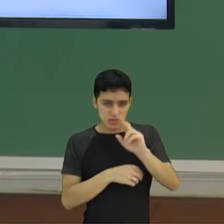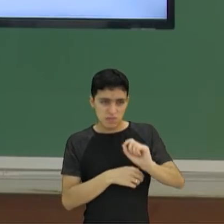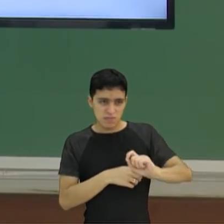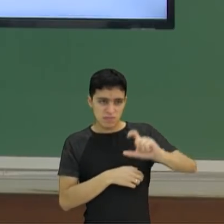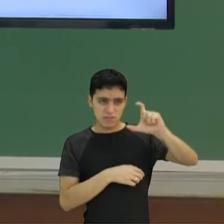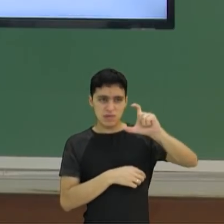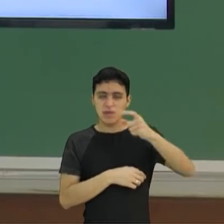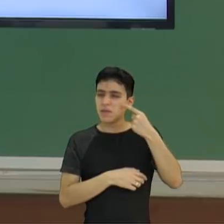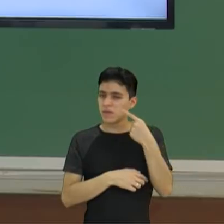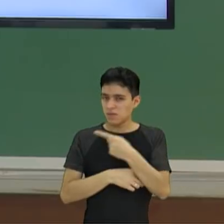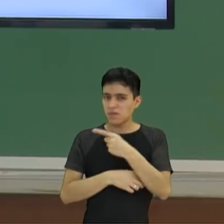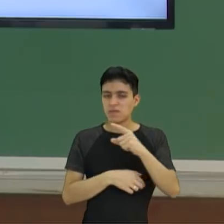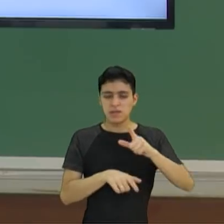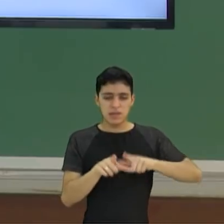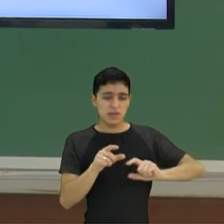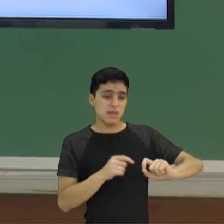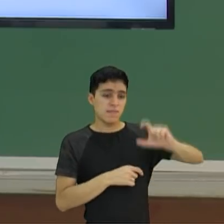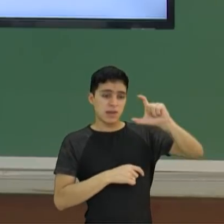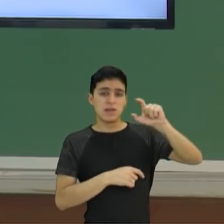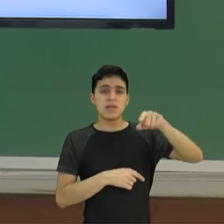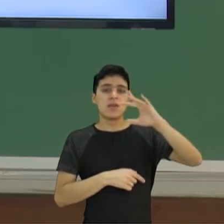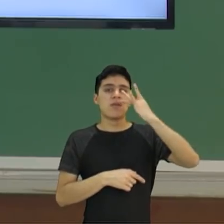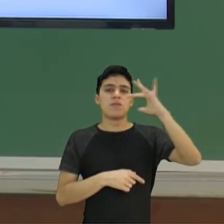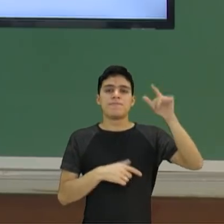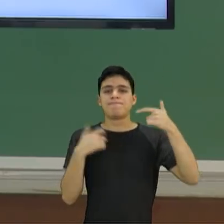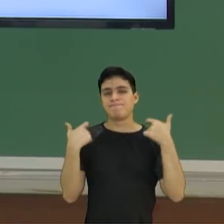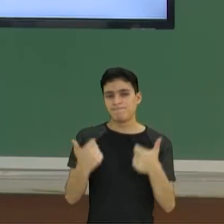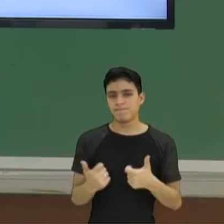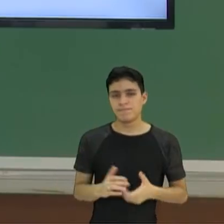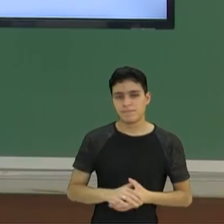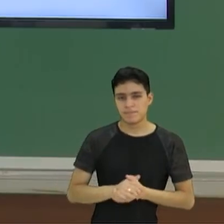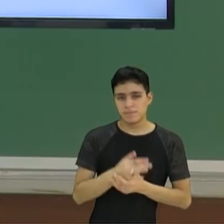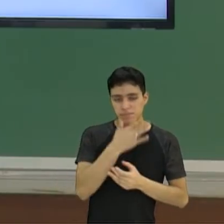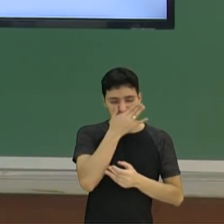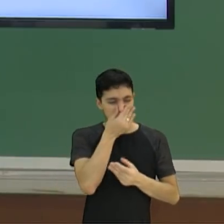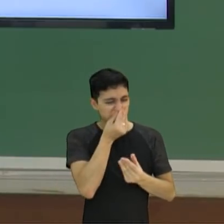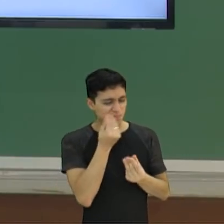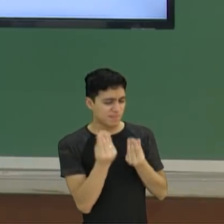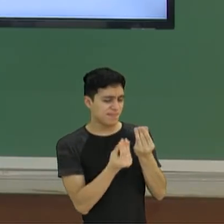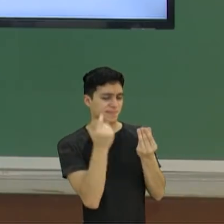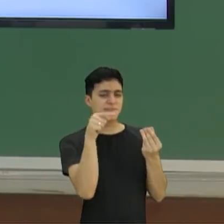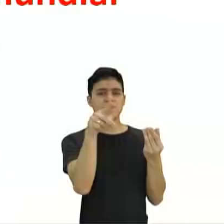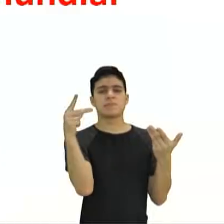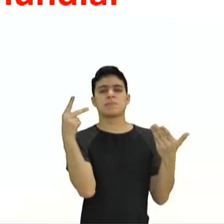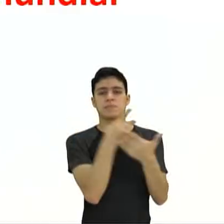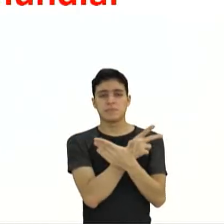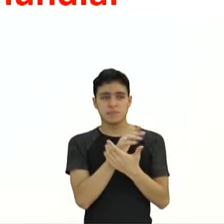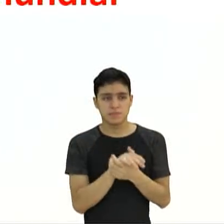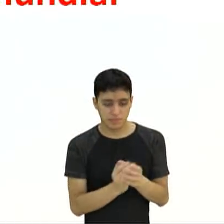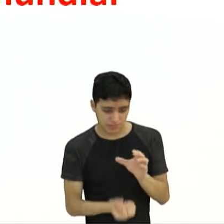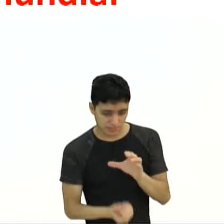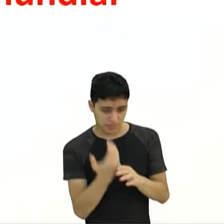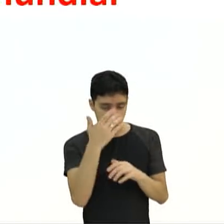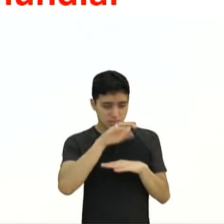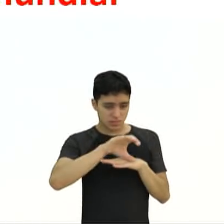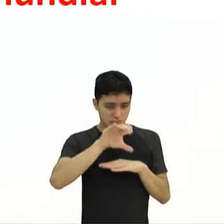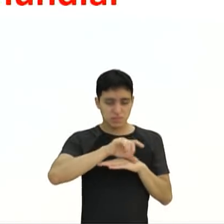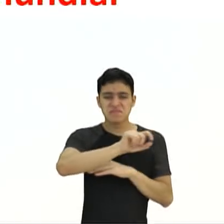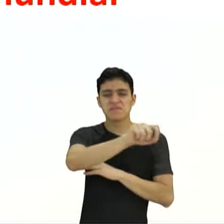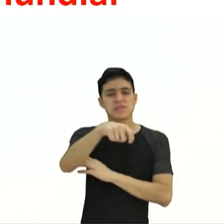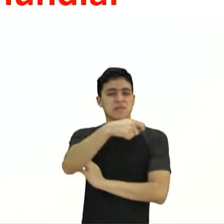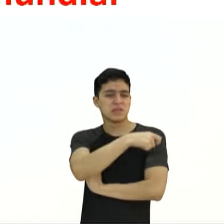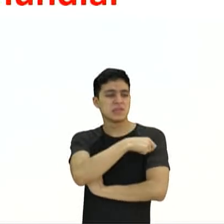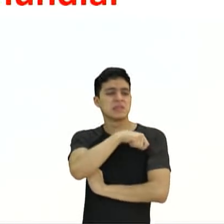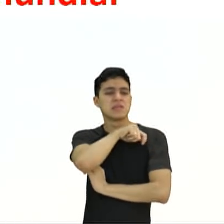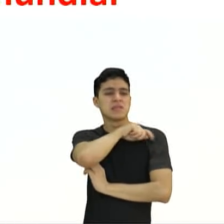Desculpa aí, letra maiúscula em Ourinhos. Como isso acontece? A criação de um curso para alunos do ensino médio